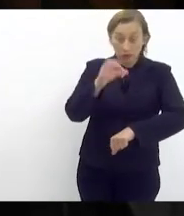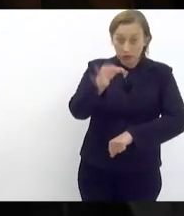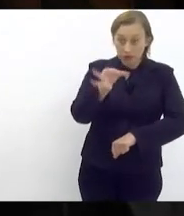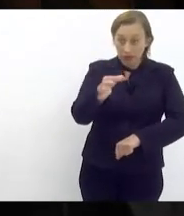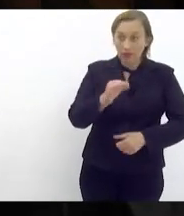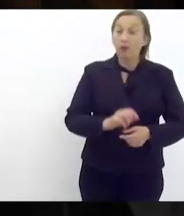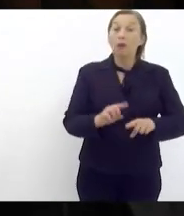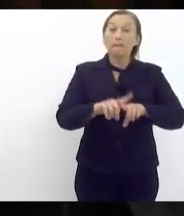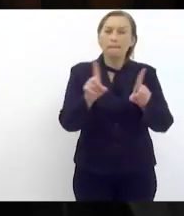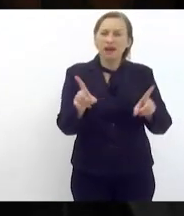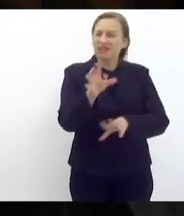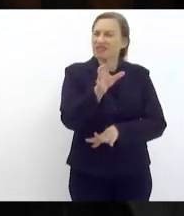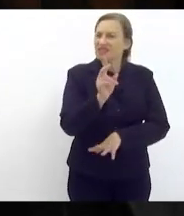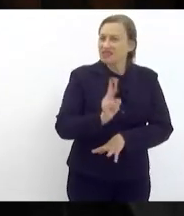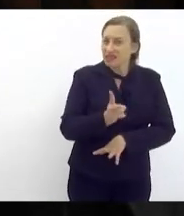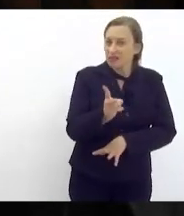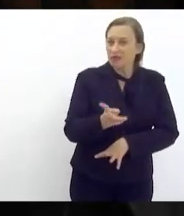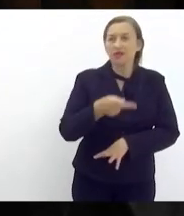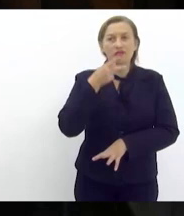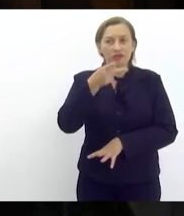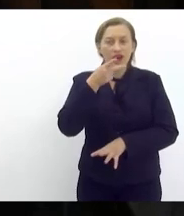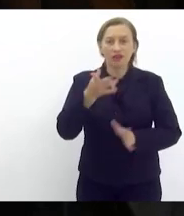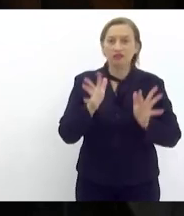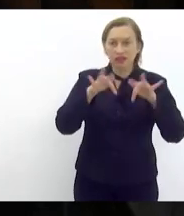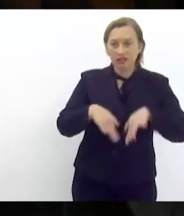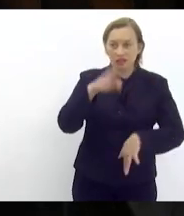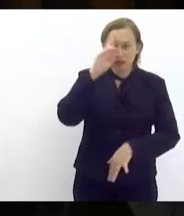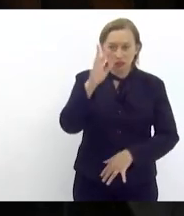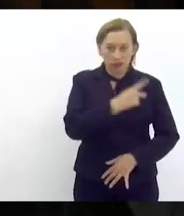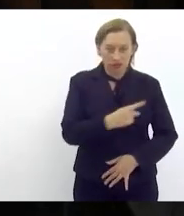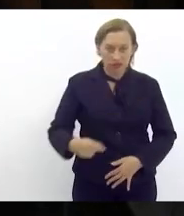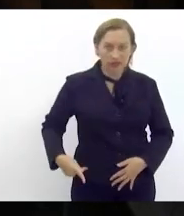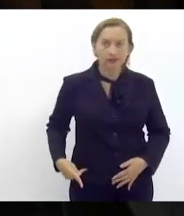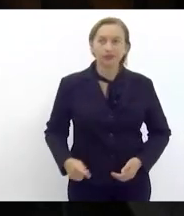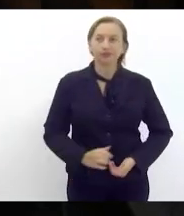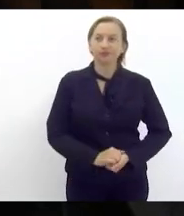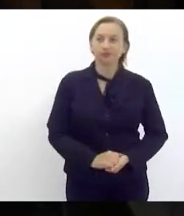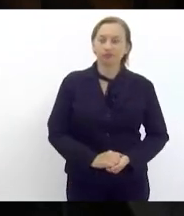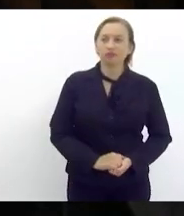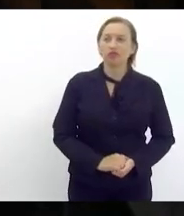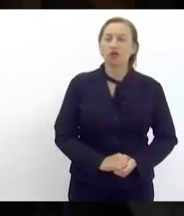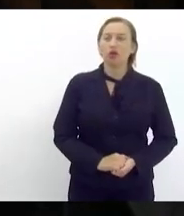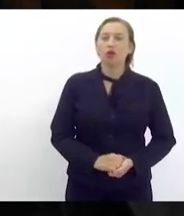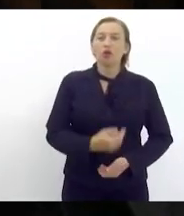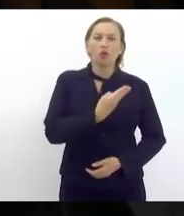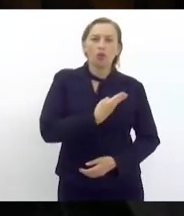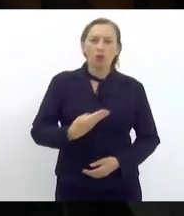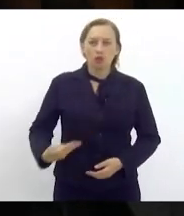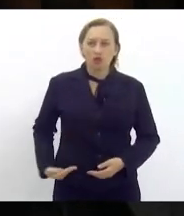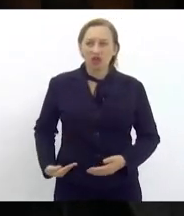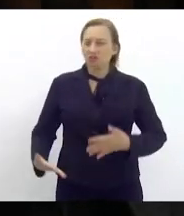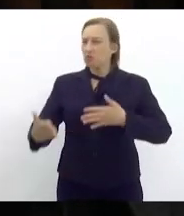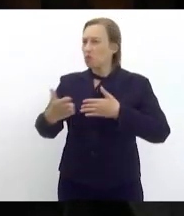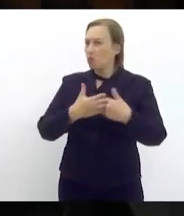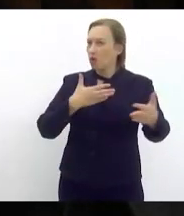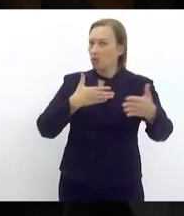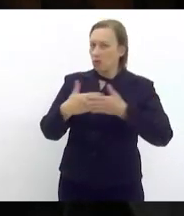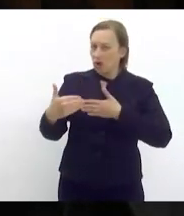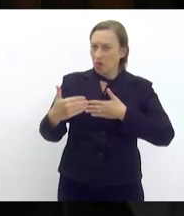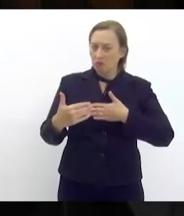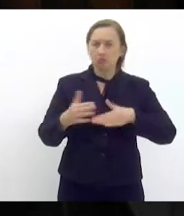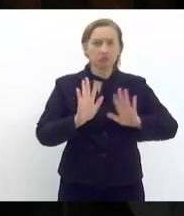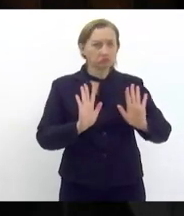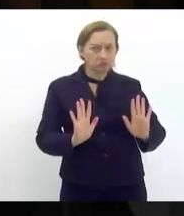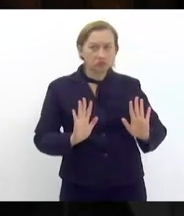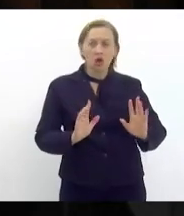Mas, tenho sempre dito e concluindo, senhor presidente, um governo, seja ele qual for, ele